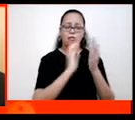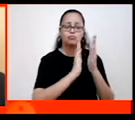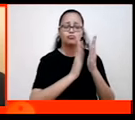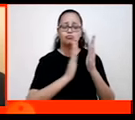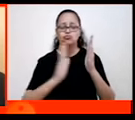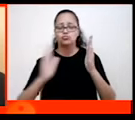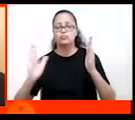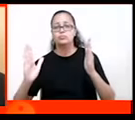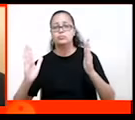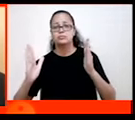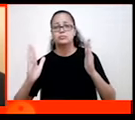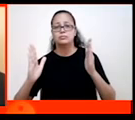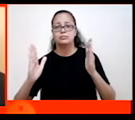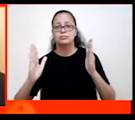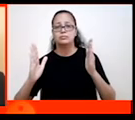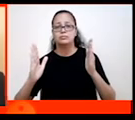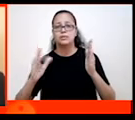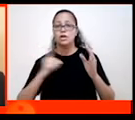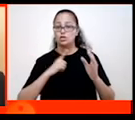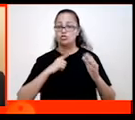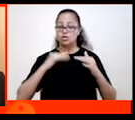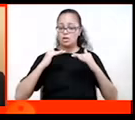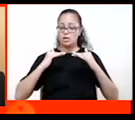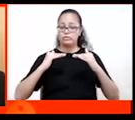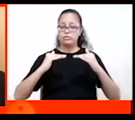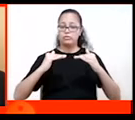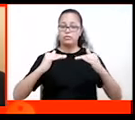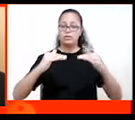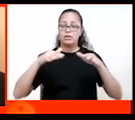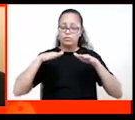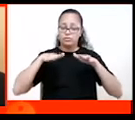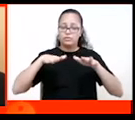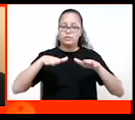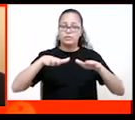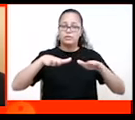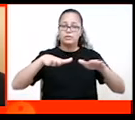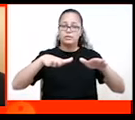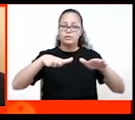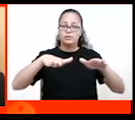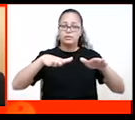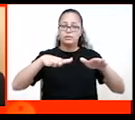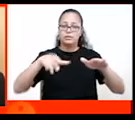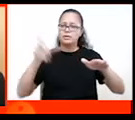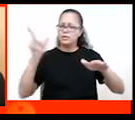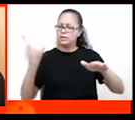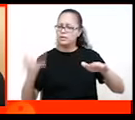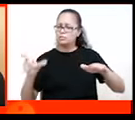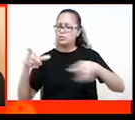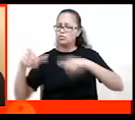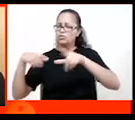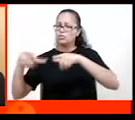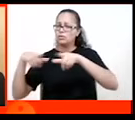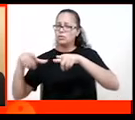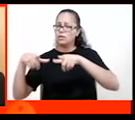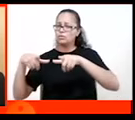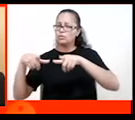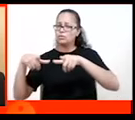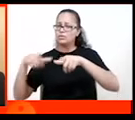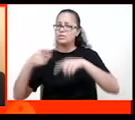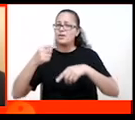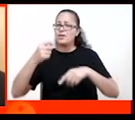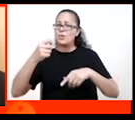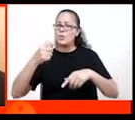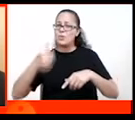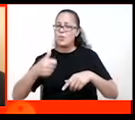Os veículos eles eram montados em esteiras rolantes, como vocês podem observar aí na imagem, olha só. E os trabalhadores? Qual foi a mudança para os trabalhadores?